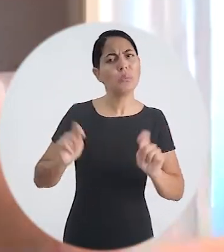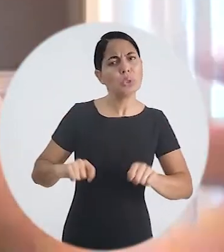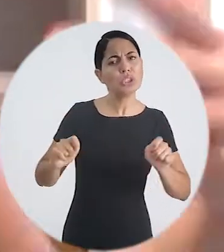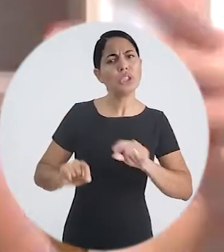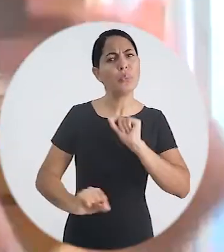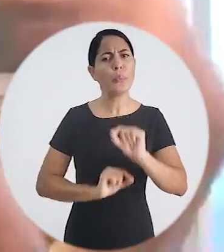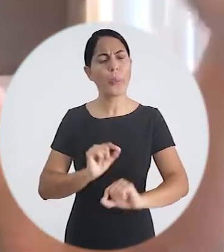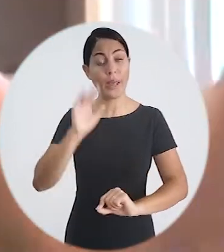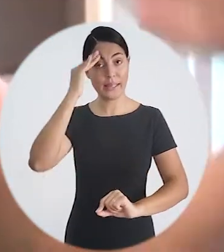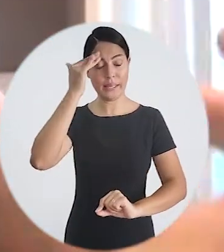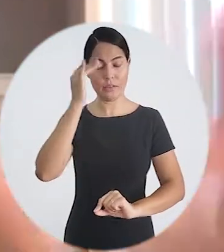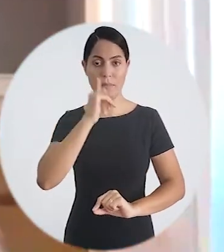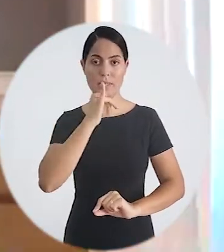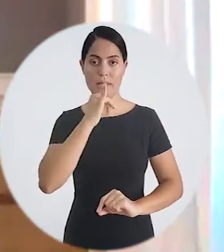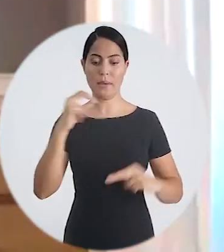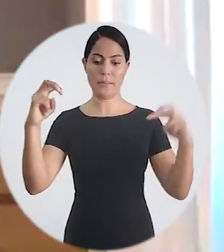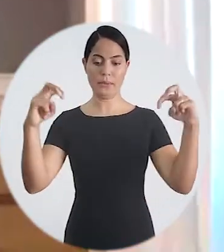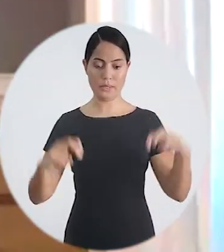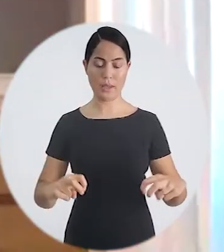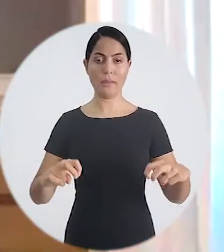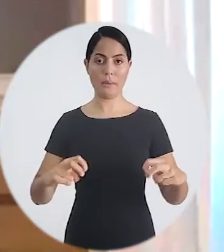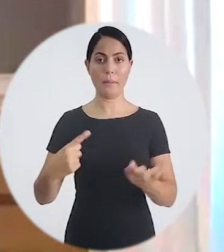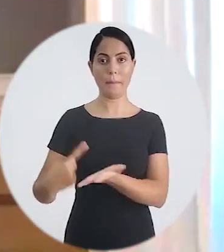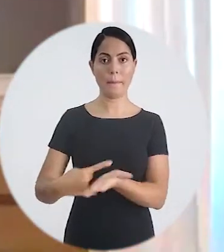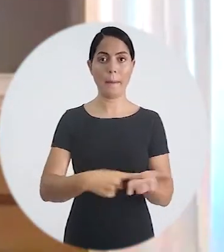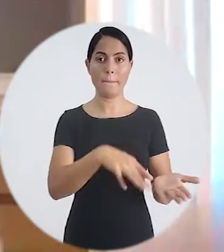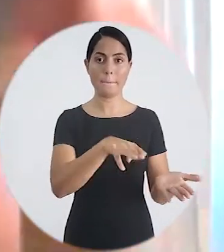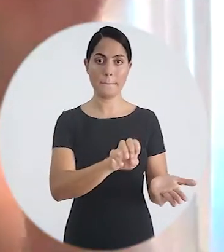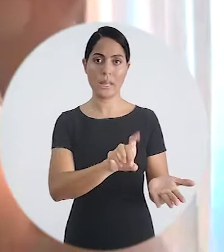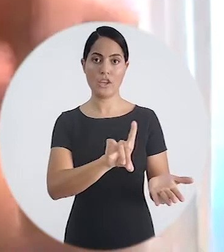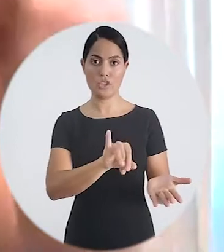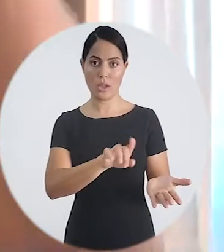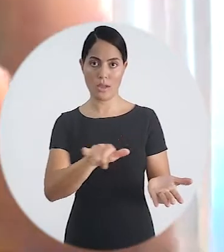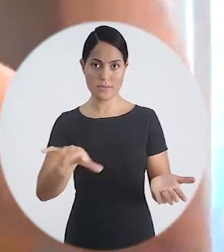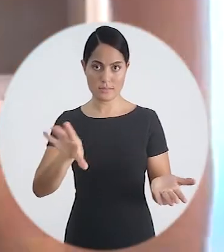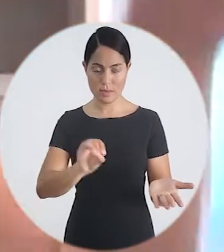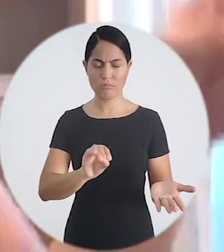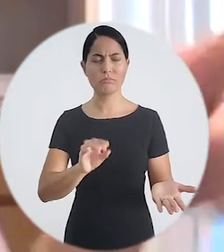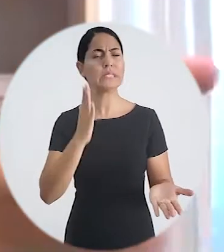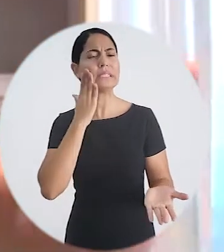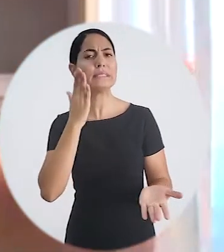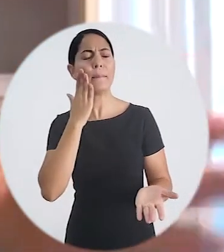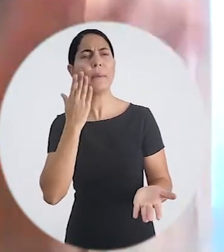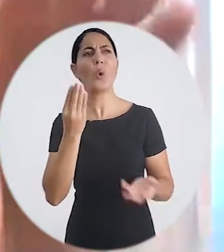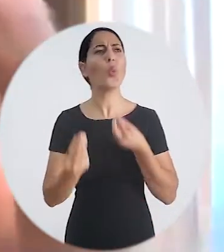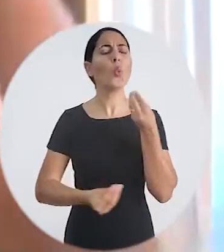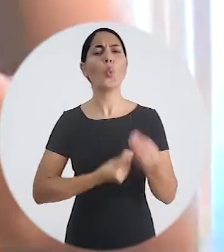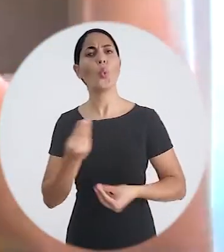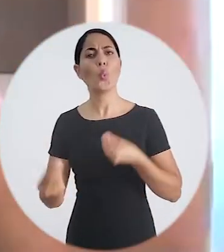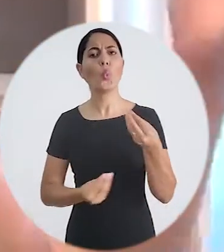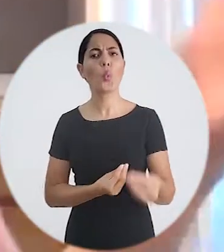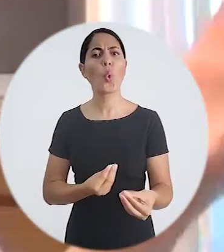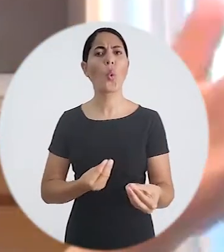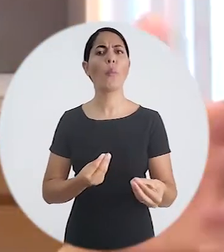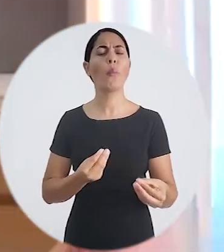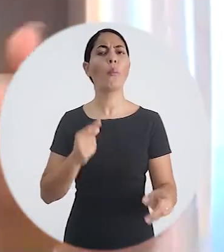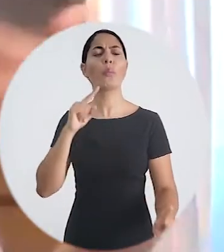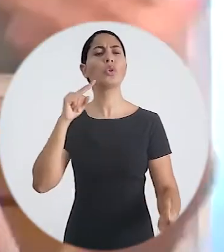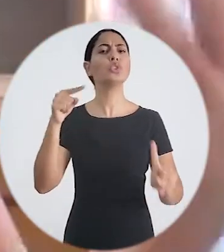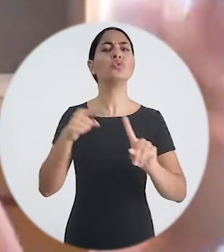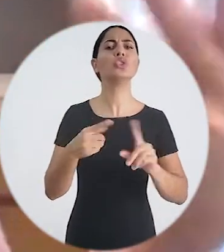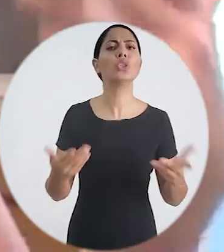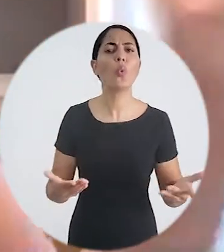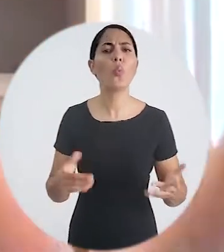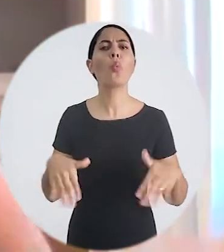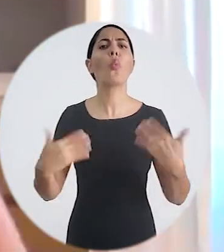pretensão, né, que a gente tem quando a gente senta numa mesa de mediação, para o que está por trás, quais são as motivações, né, como a gente